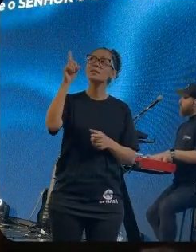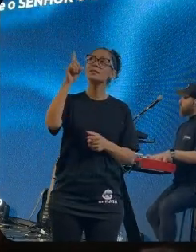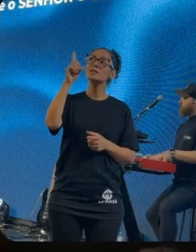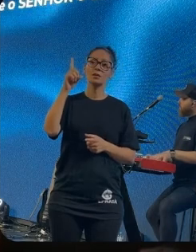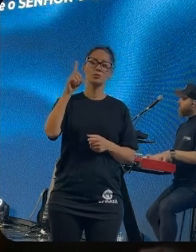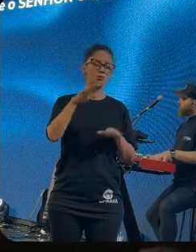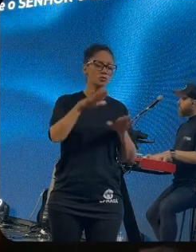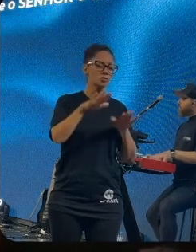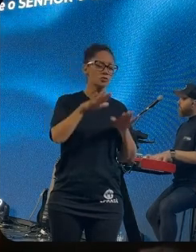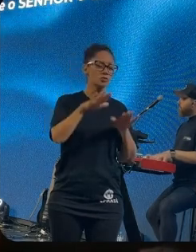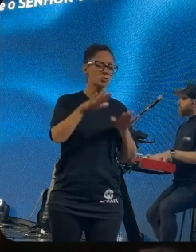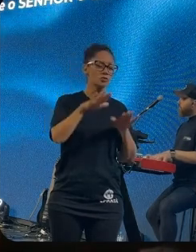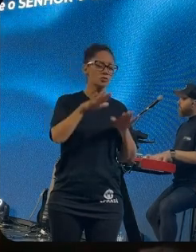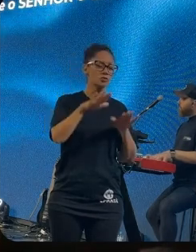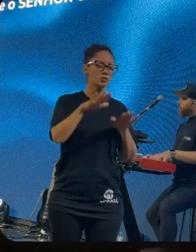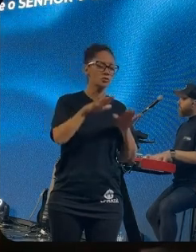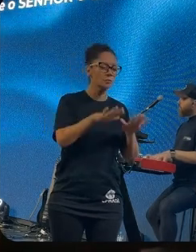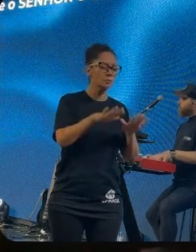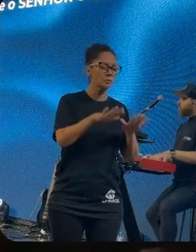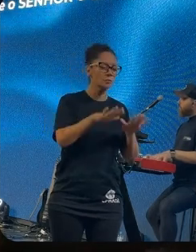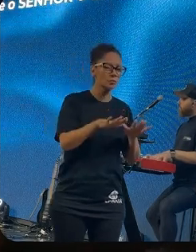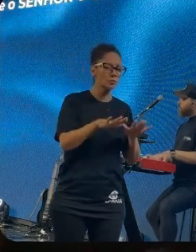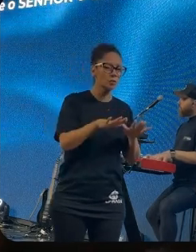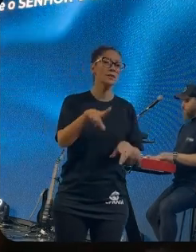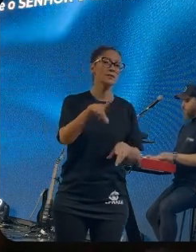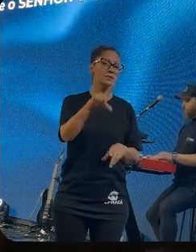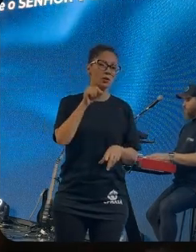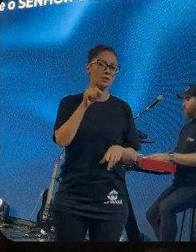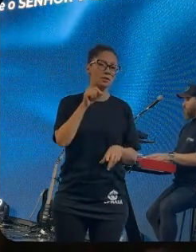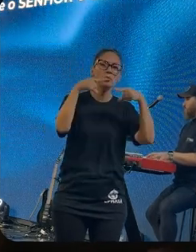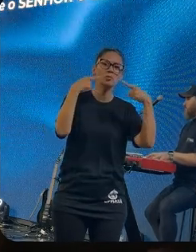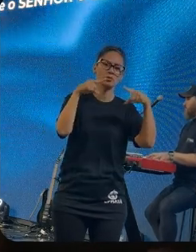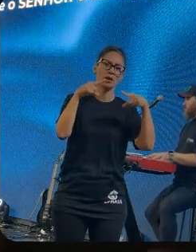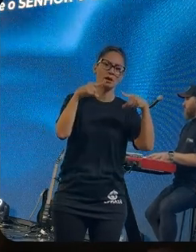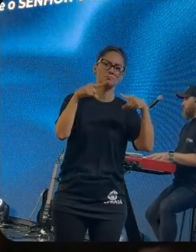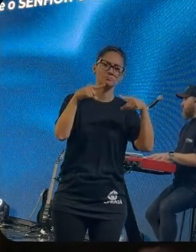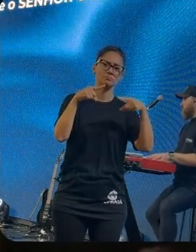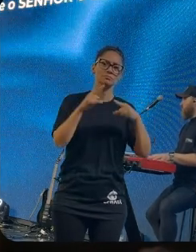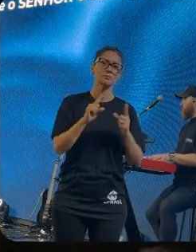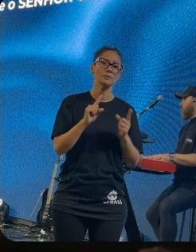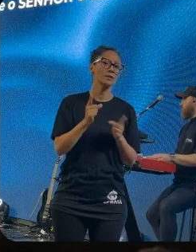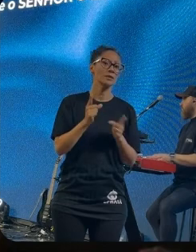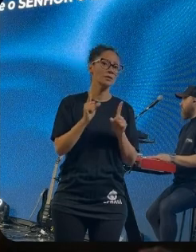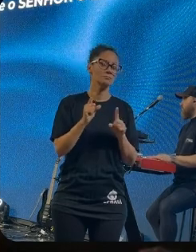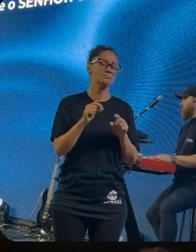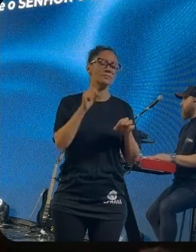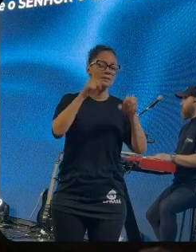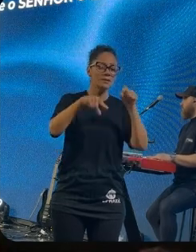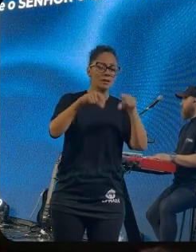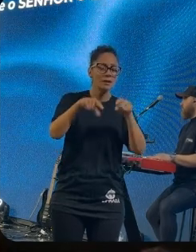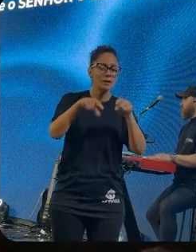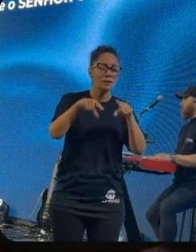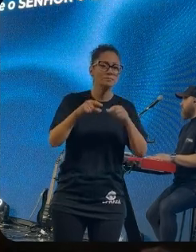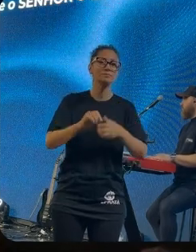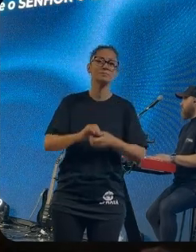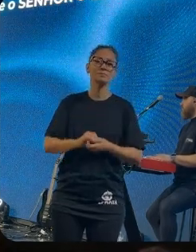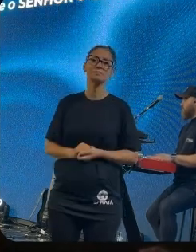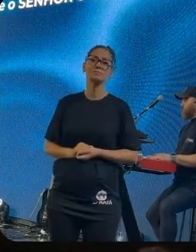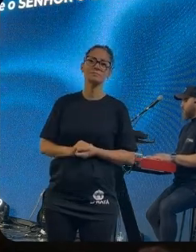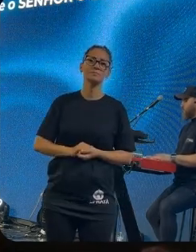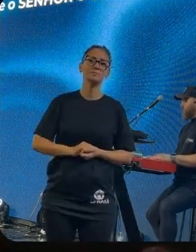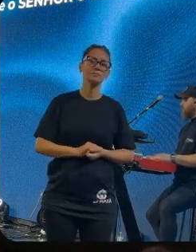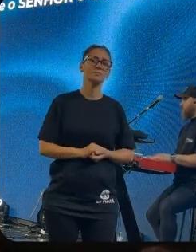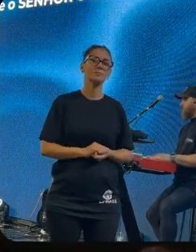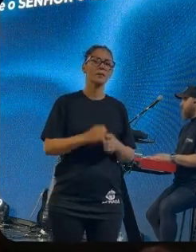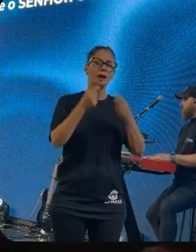você semear, você prefere muitas vezes murmurar. E eu não sei se eu falo. Eu vou falar.